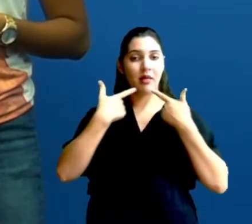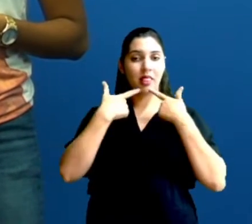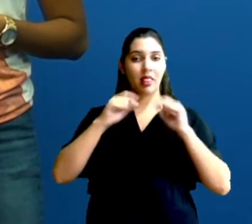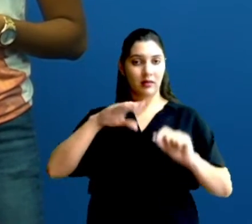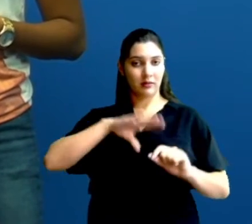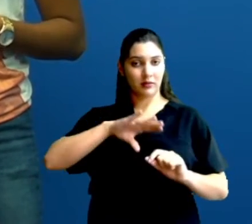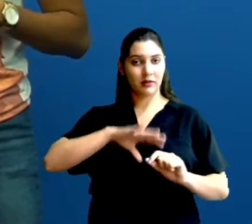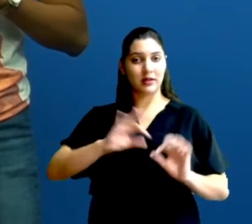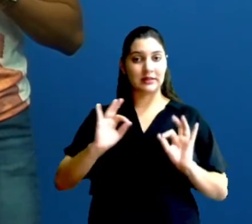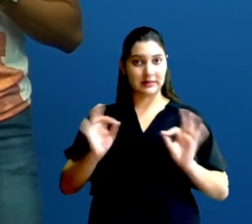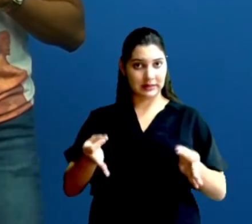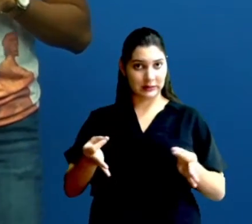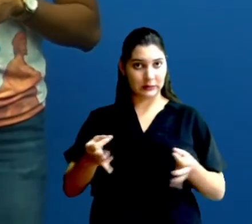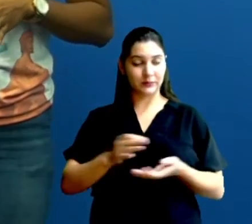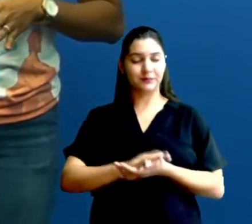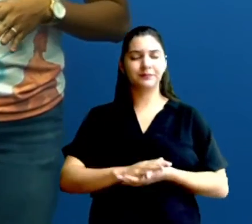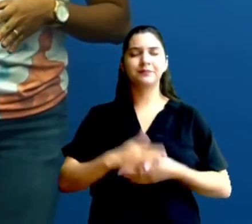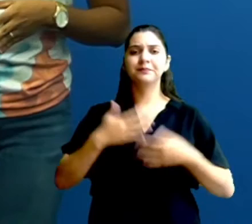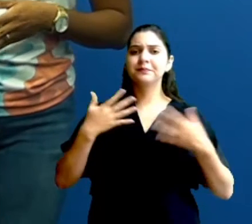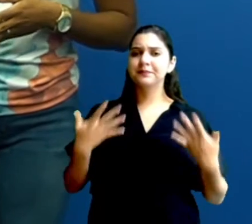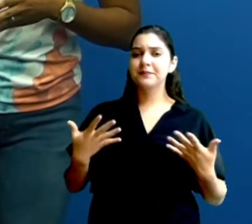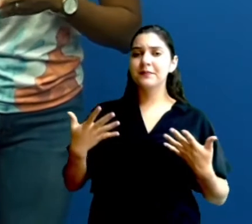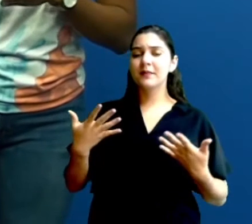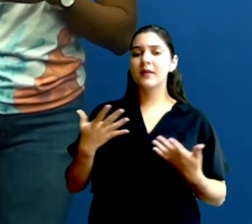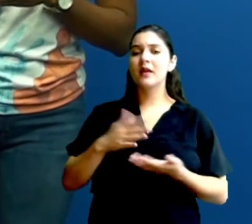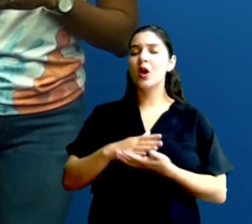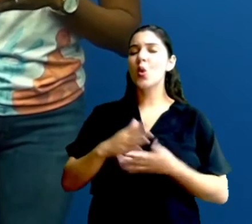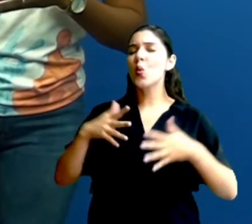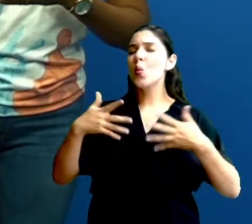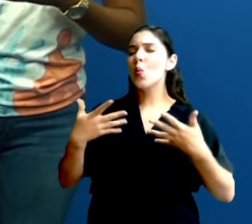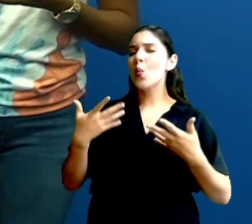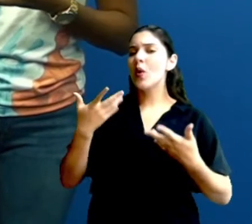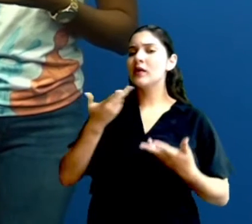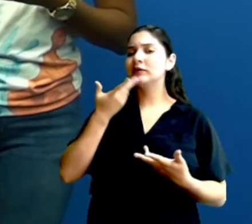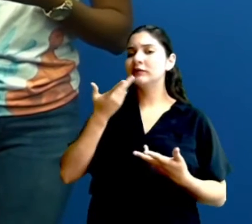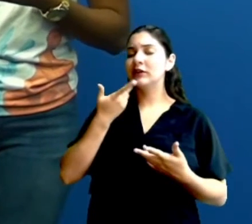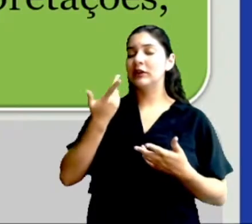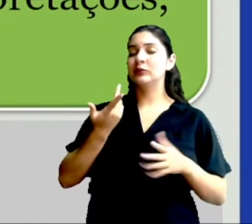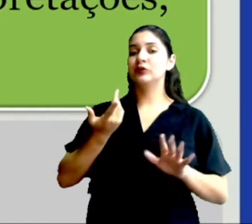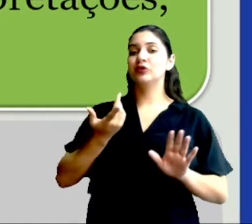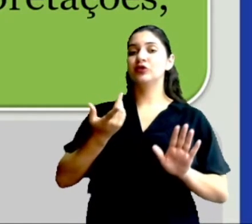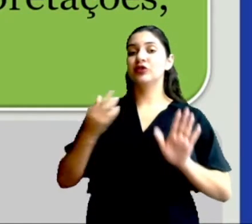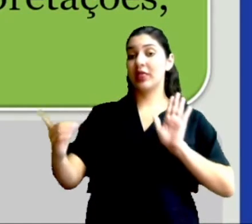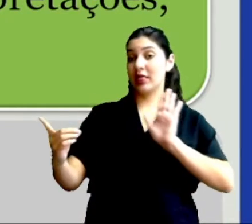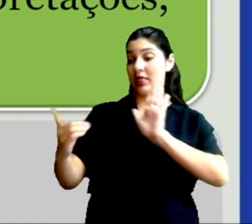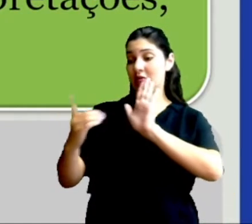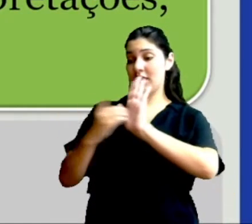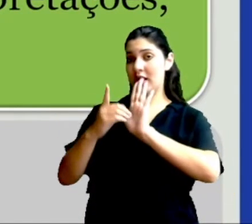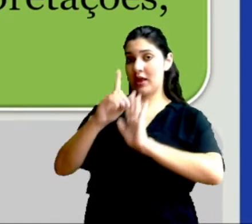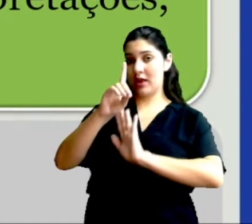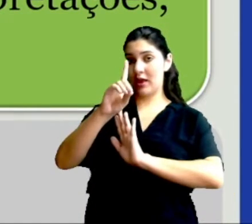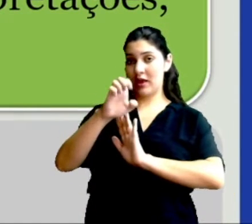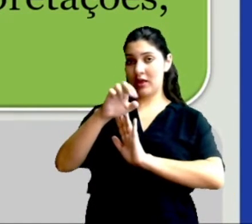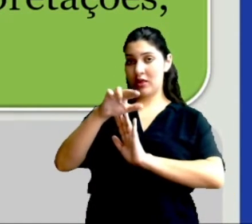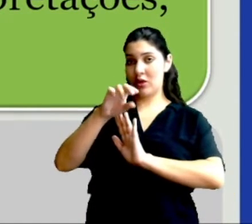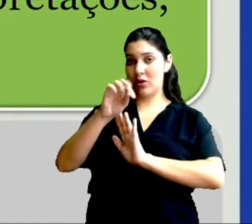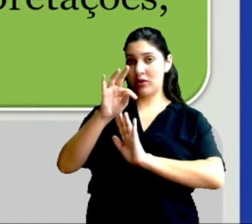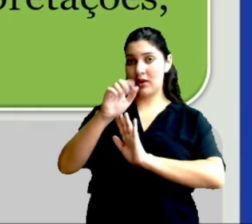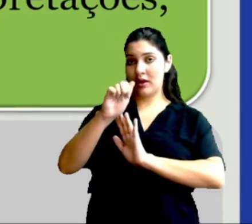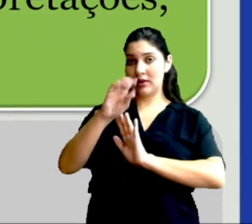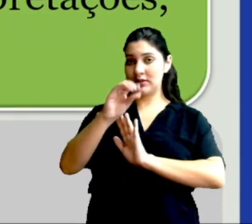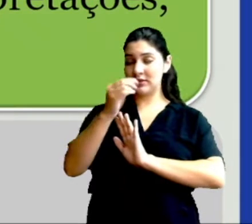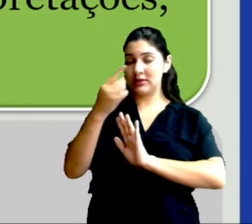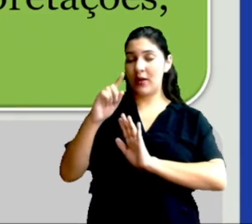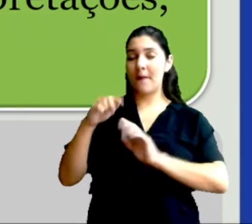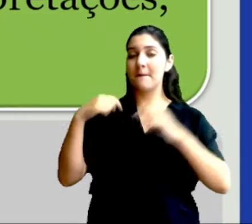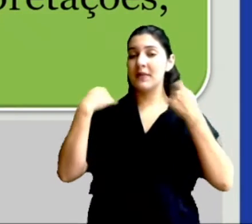portuguesa, certo? Gente, quando a gente fala em denotação, a gente precisa saber o que é. E aí a gente